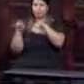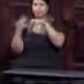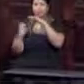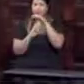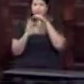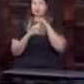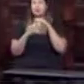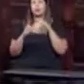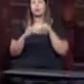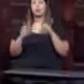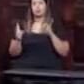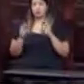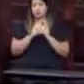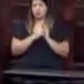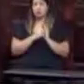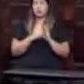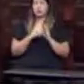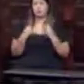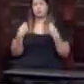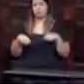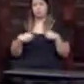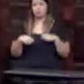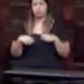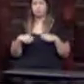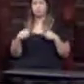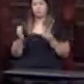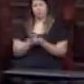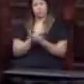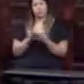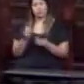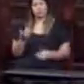Revendedoras, empresas com faturamento menor que 100 milhões, etc.